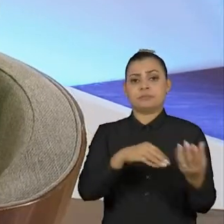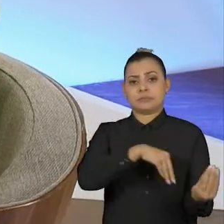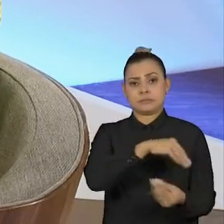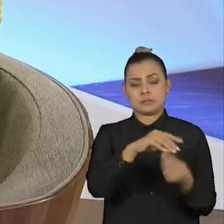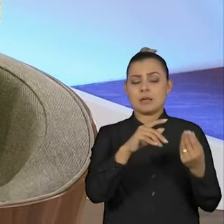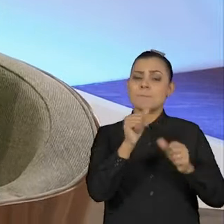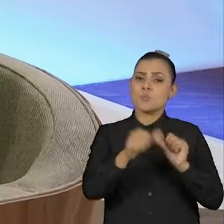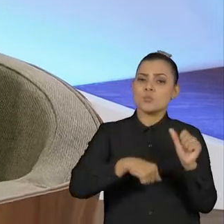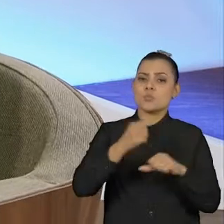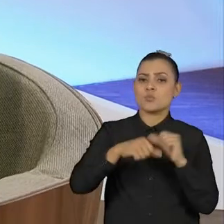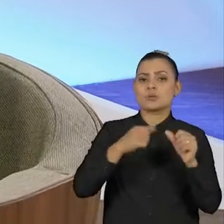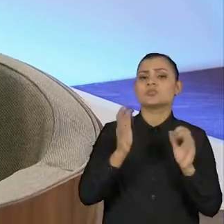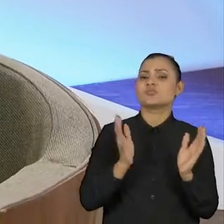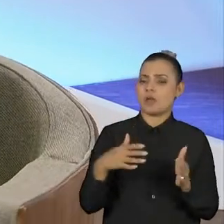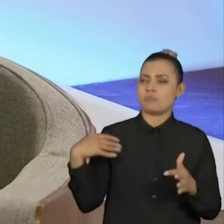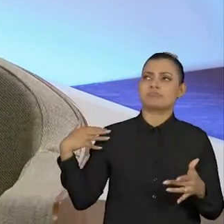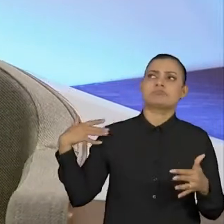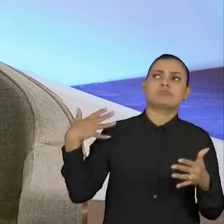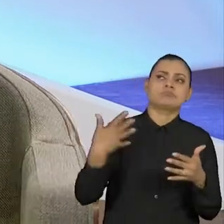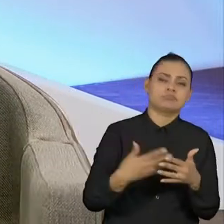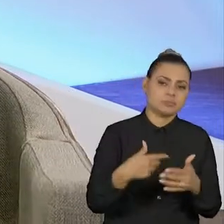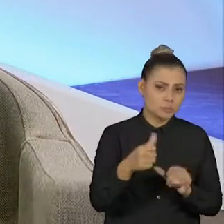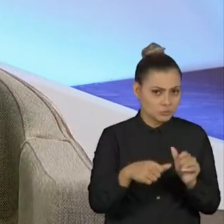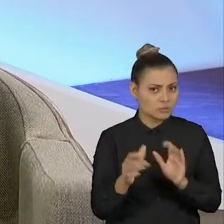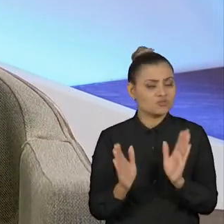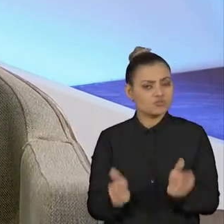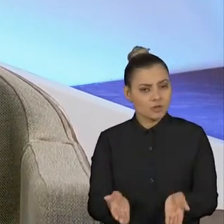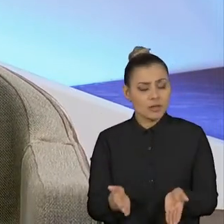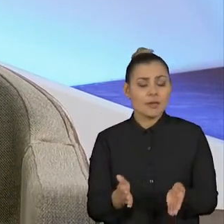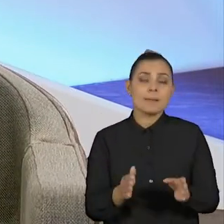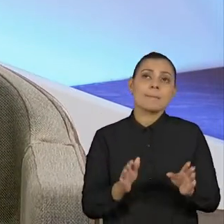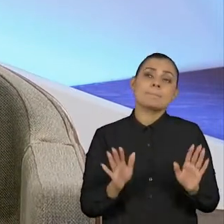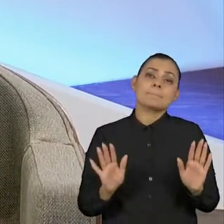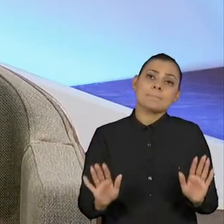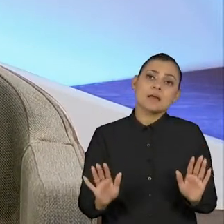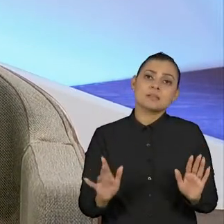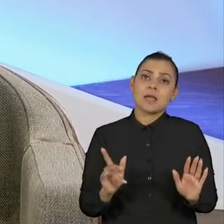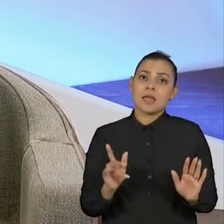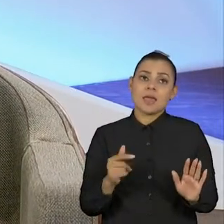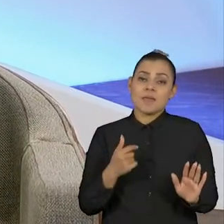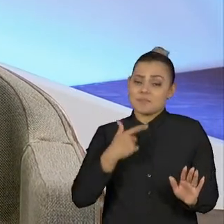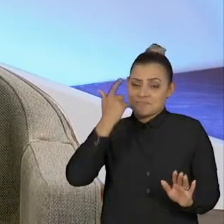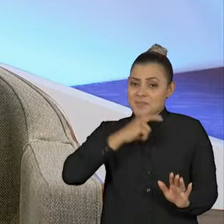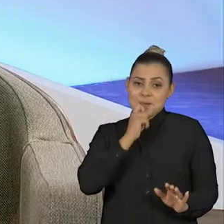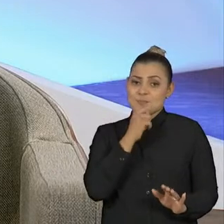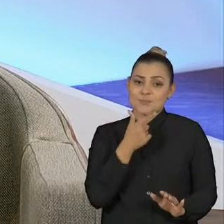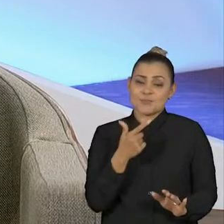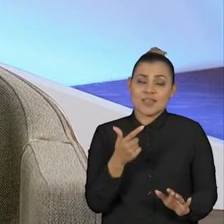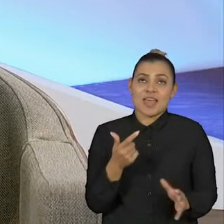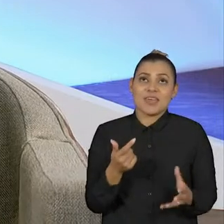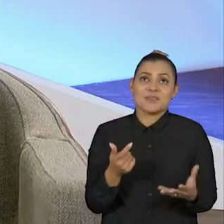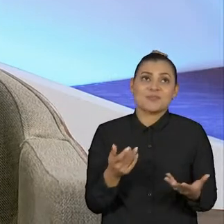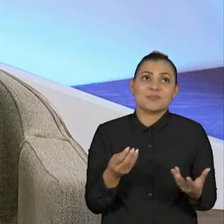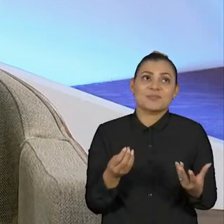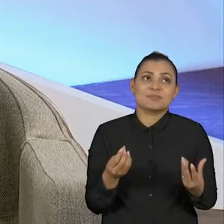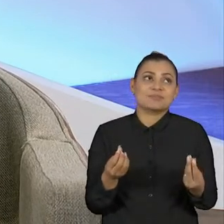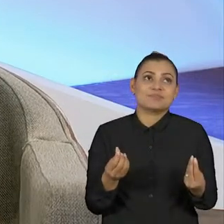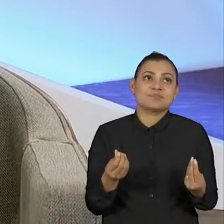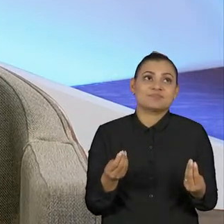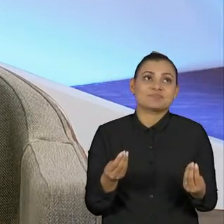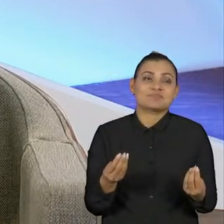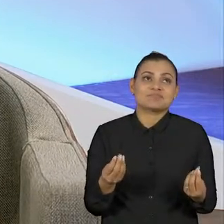As mudanças são muito grandes, né? E eu não tenho, assim, vamos dizer,